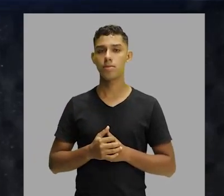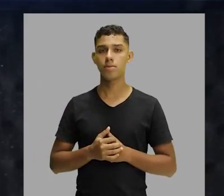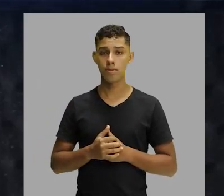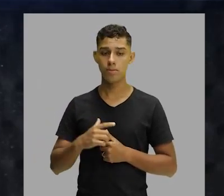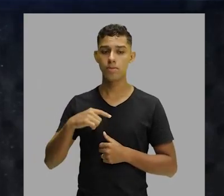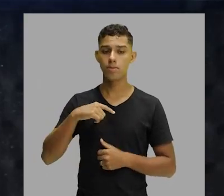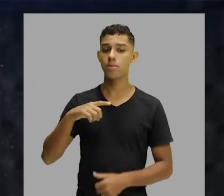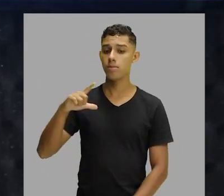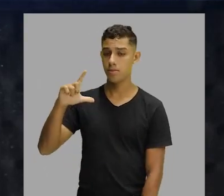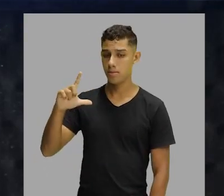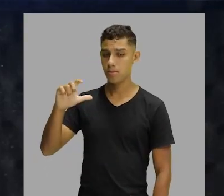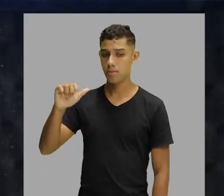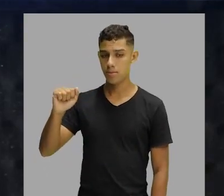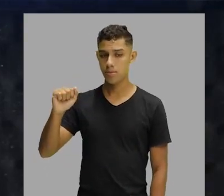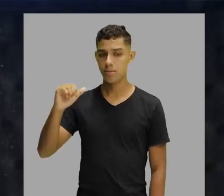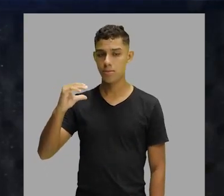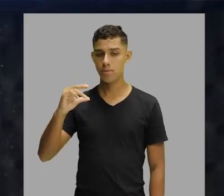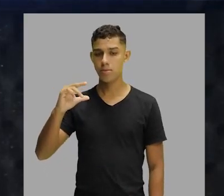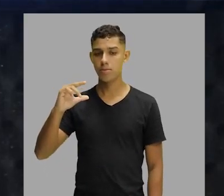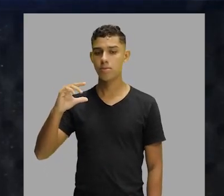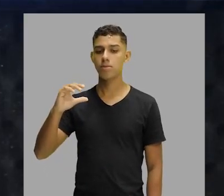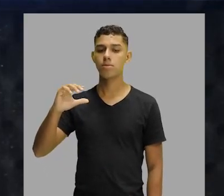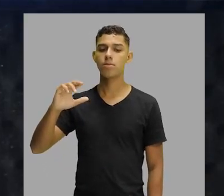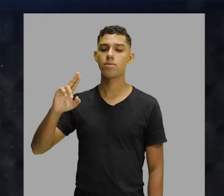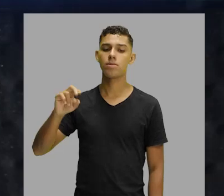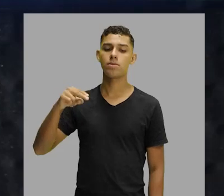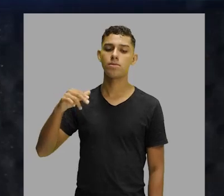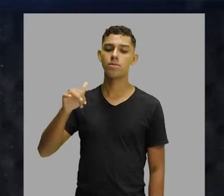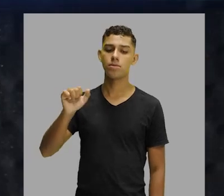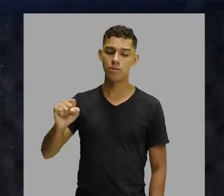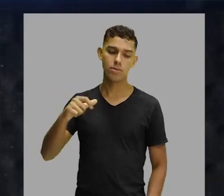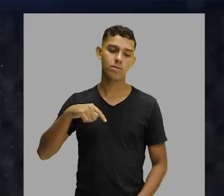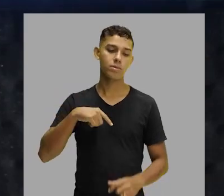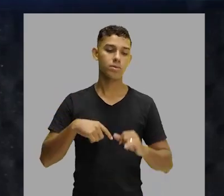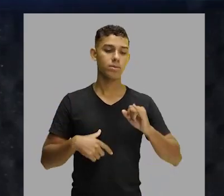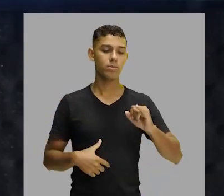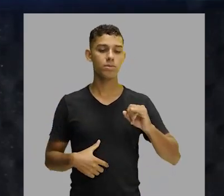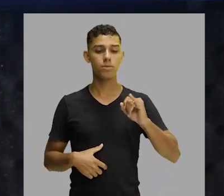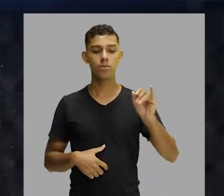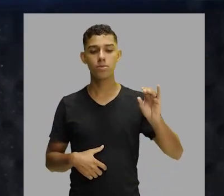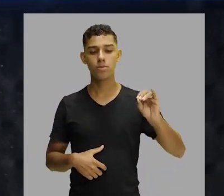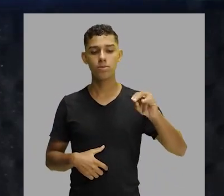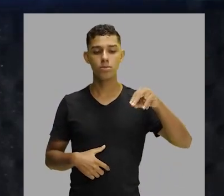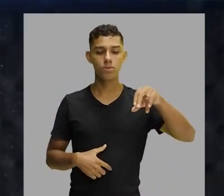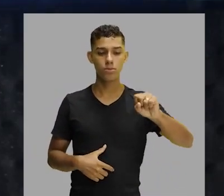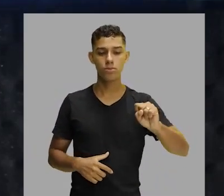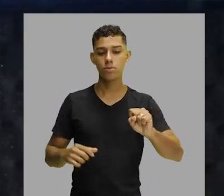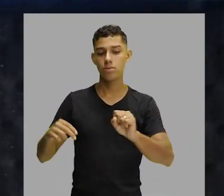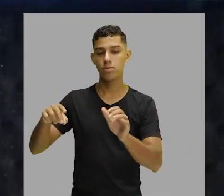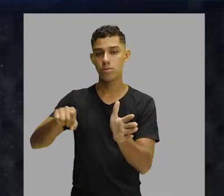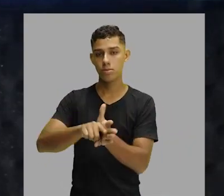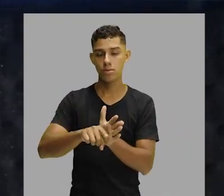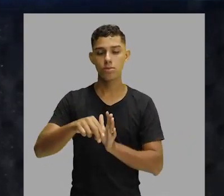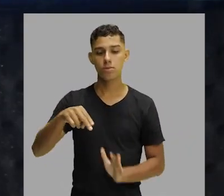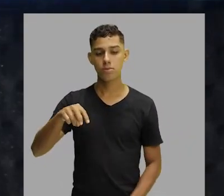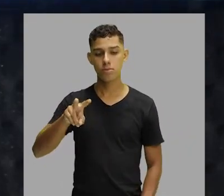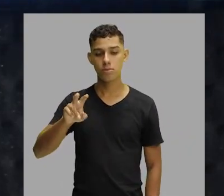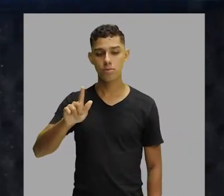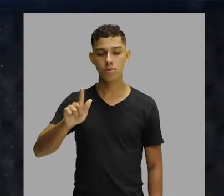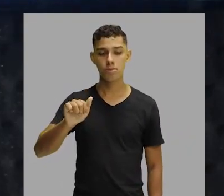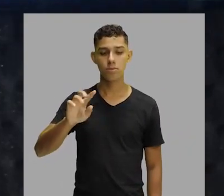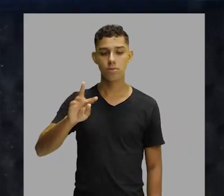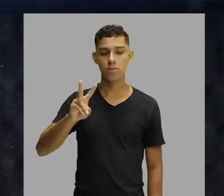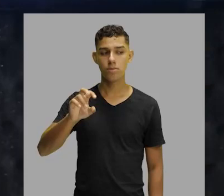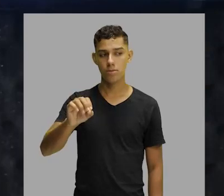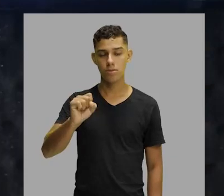lacunas e íons negativos, ok? Então, esses íons negativos